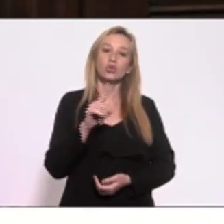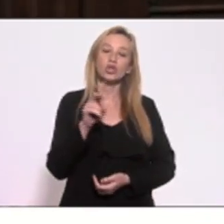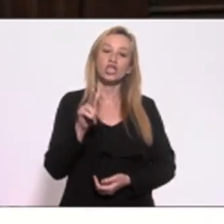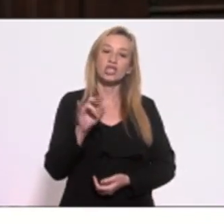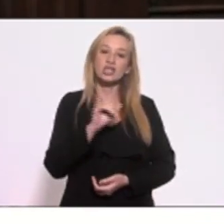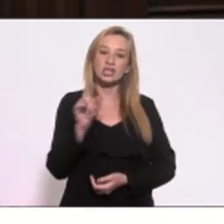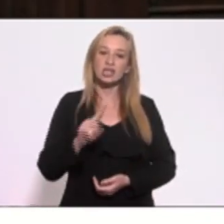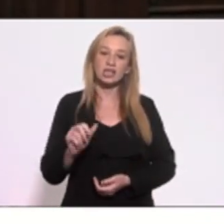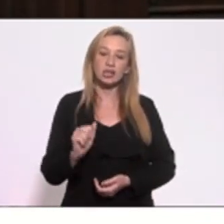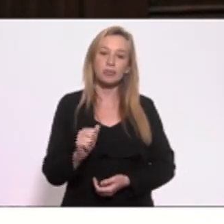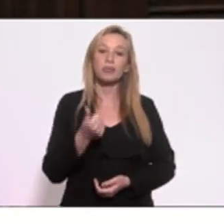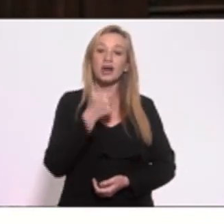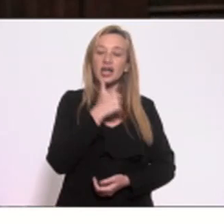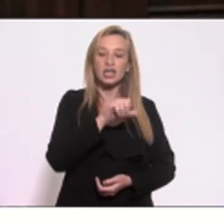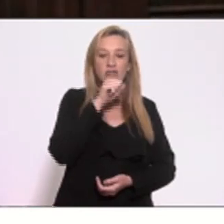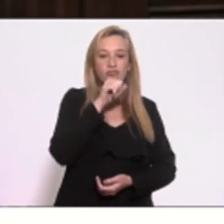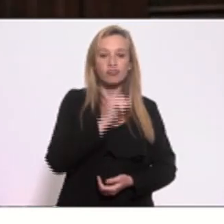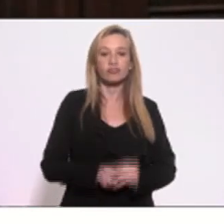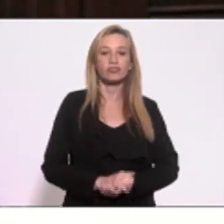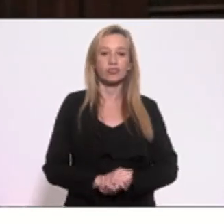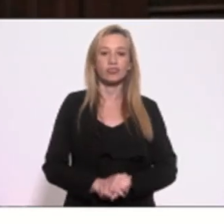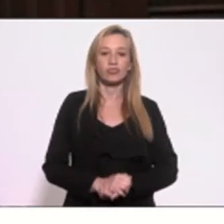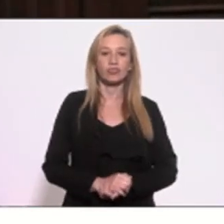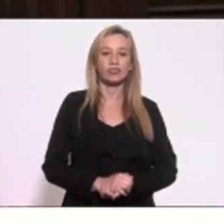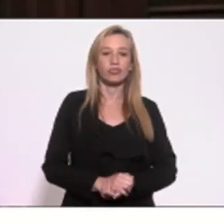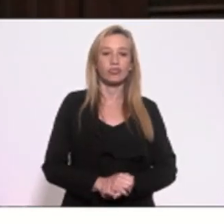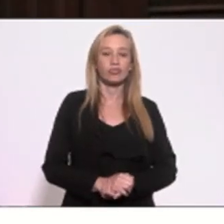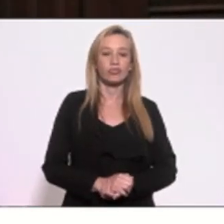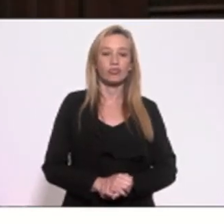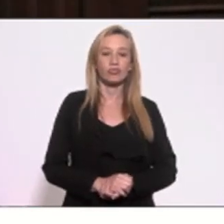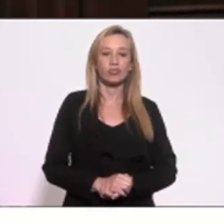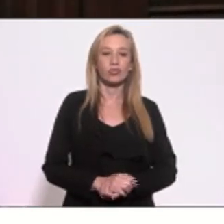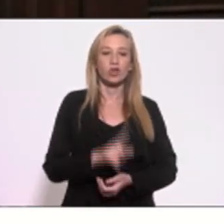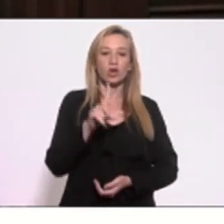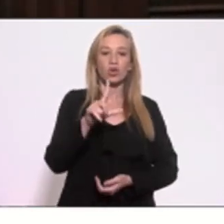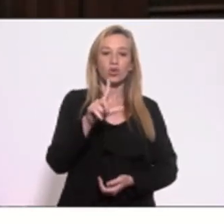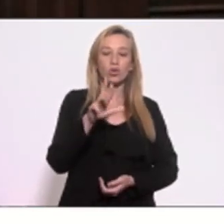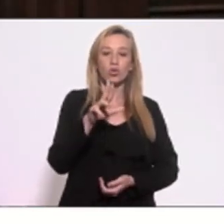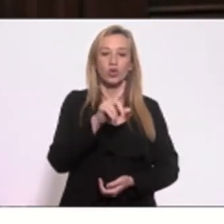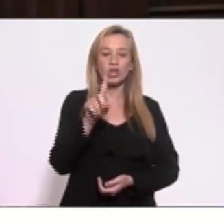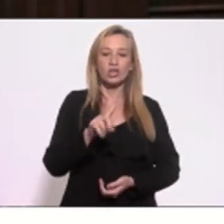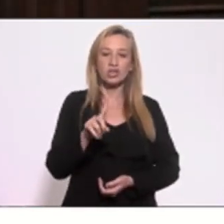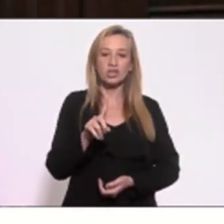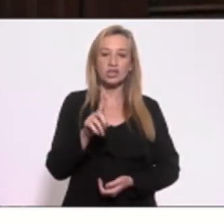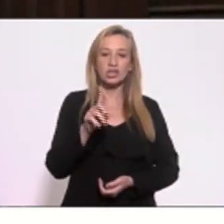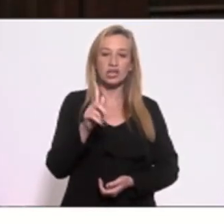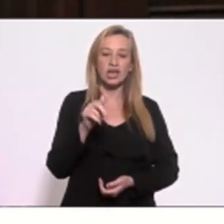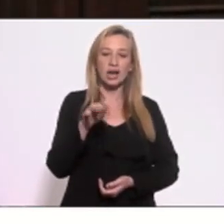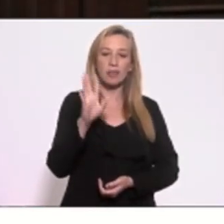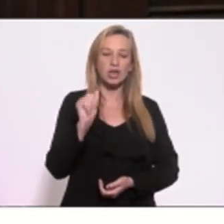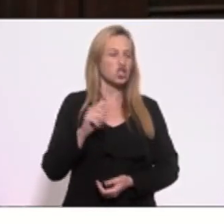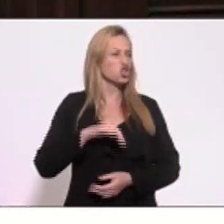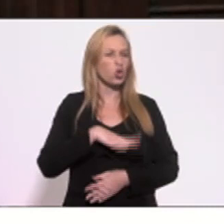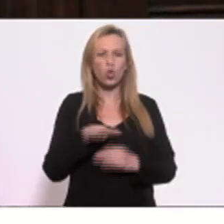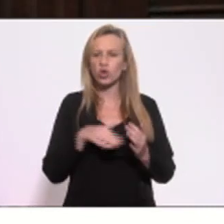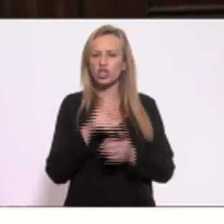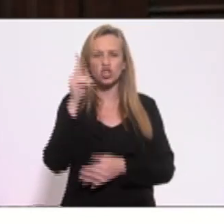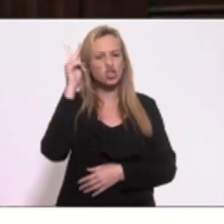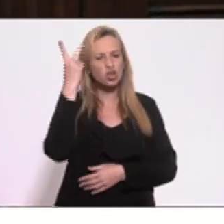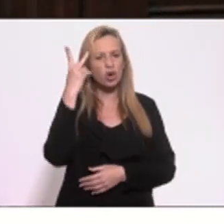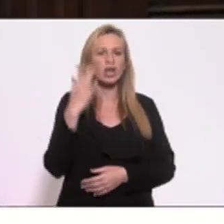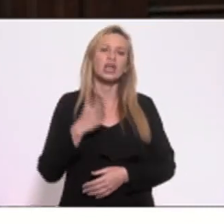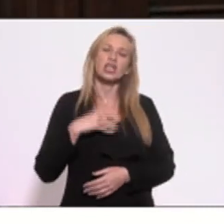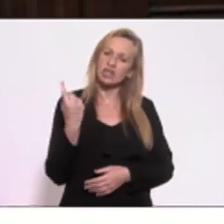né, mãe de Luiz Gama, toda uma história. Luiz Gama, que na